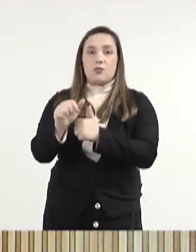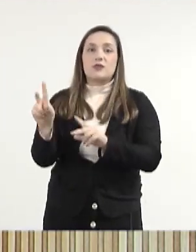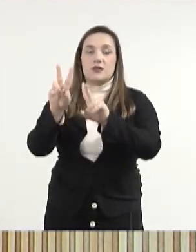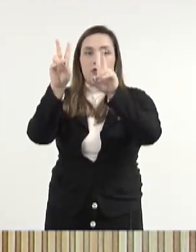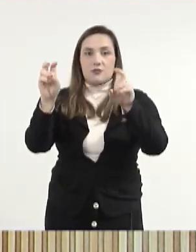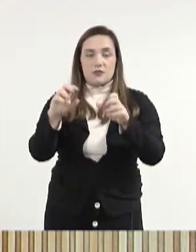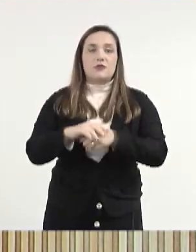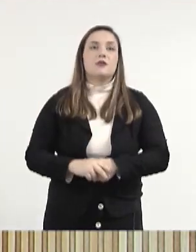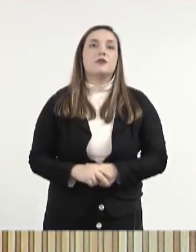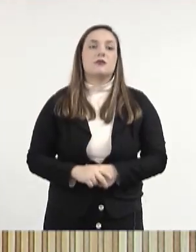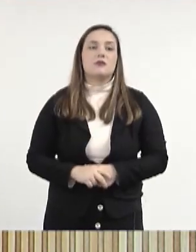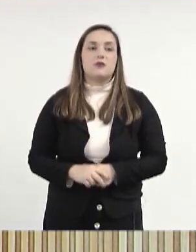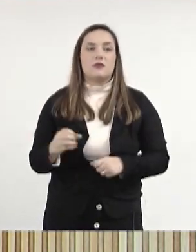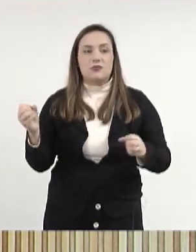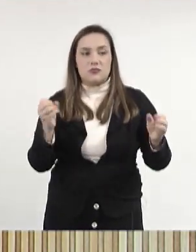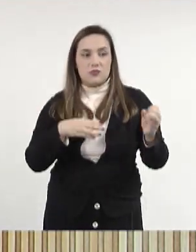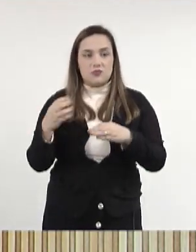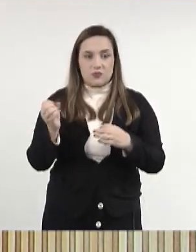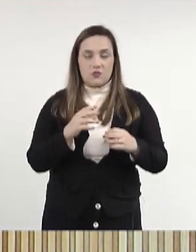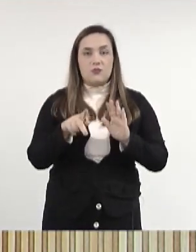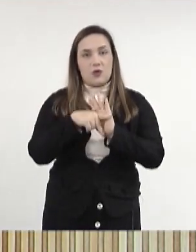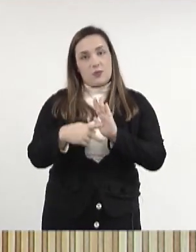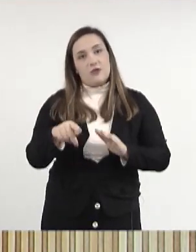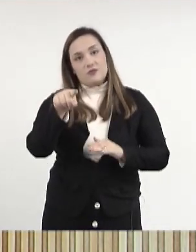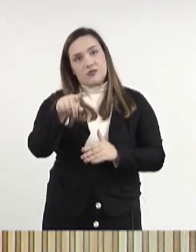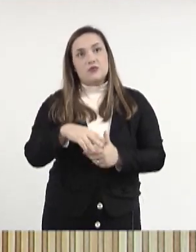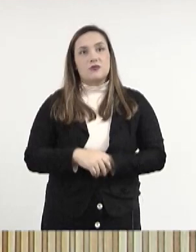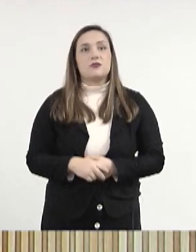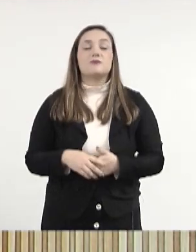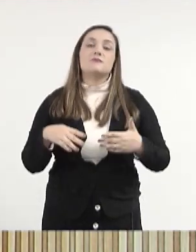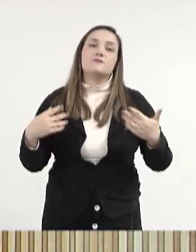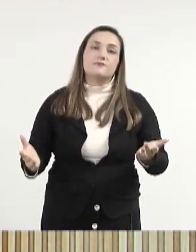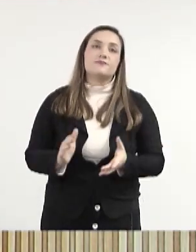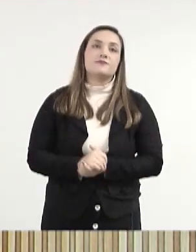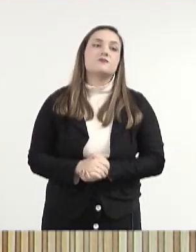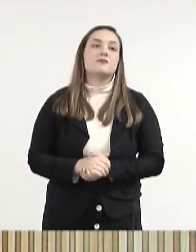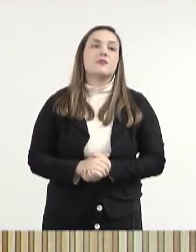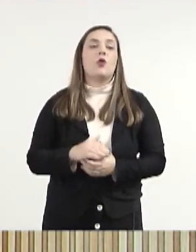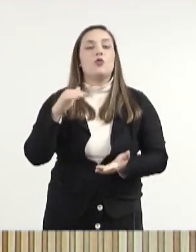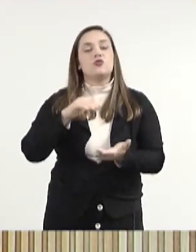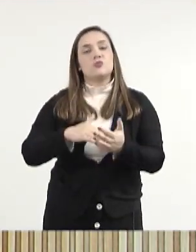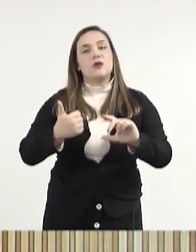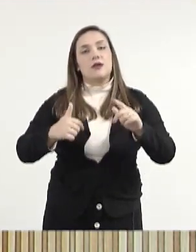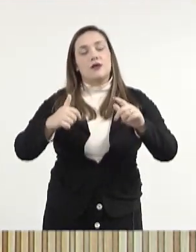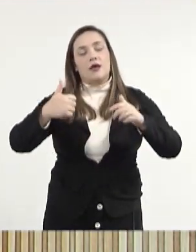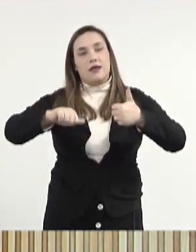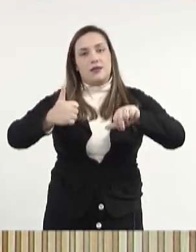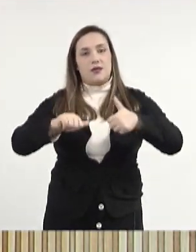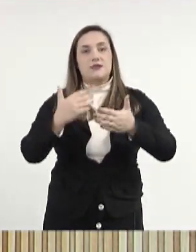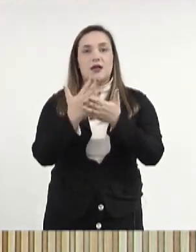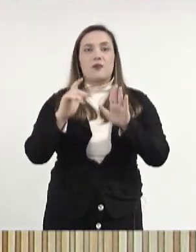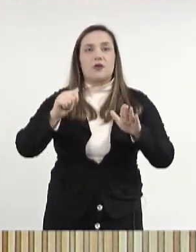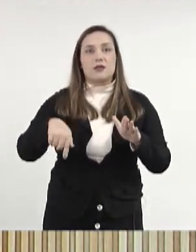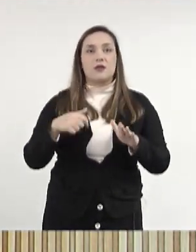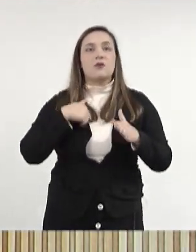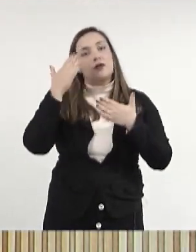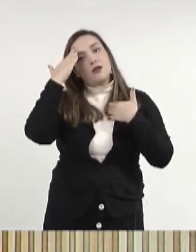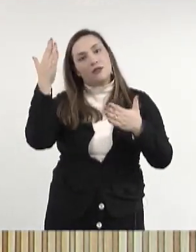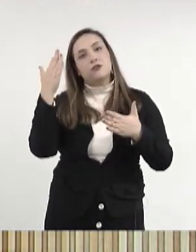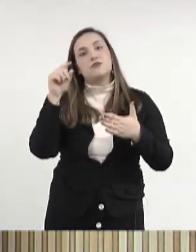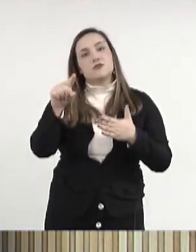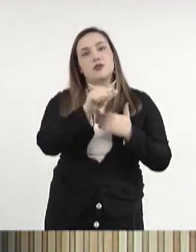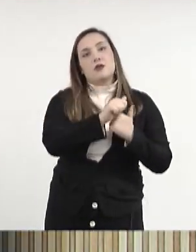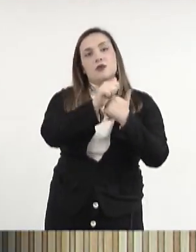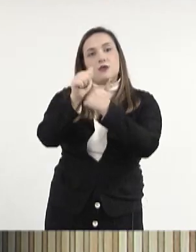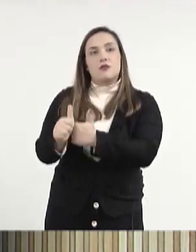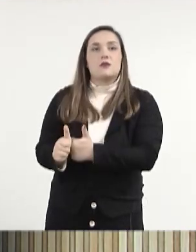Lemes e sempre trazendo as atualizações para você. Então é isso. Redação Final fica por aqui. Agradeço muito a sua companhia